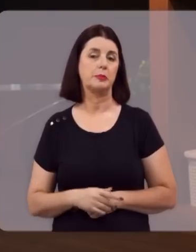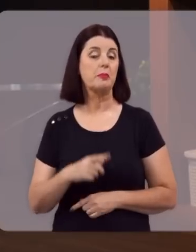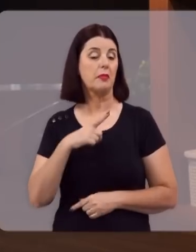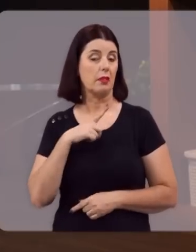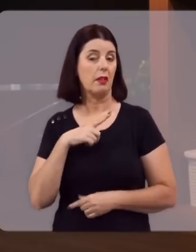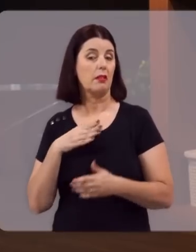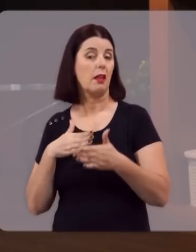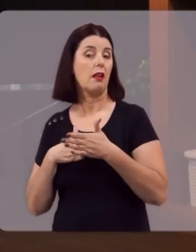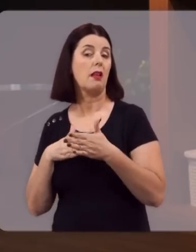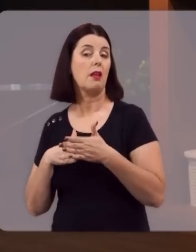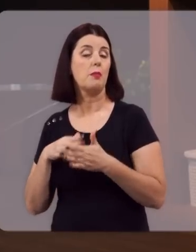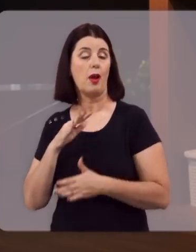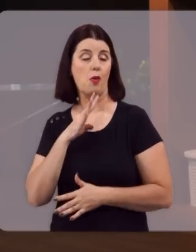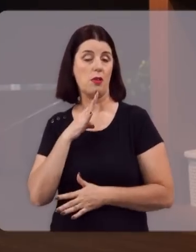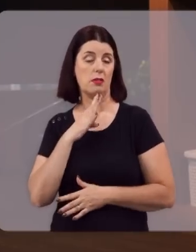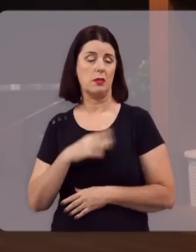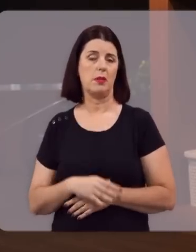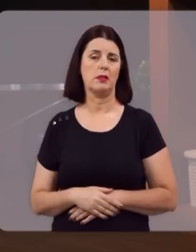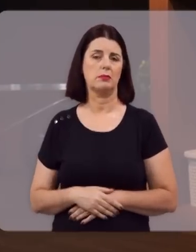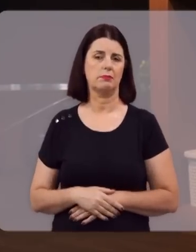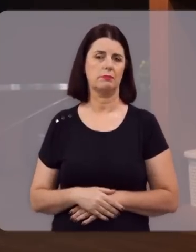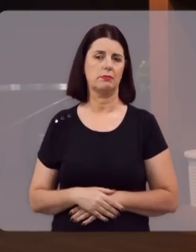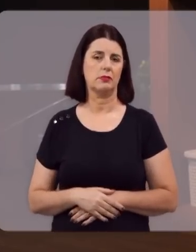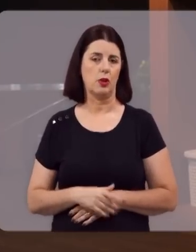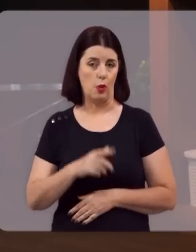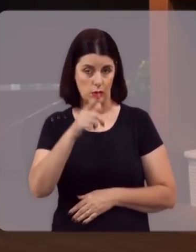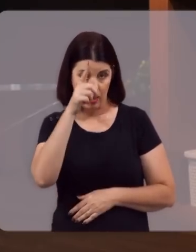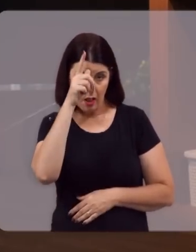ele é limitado quanto ao conhecimento,